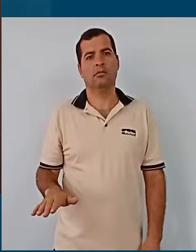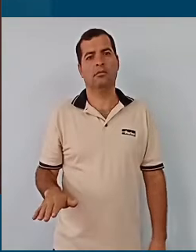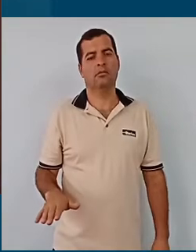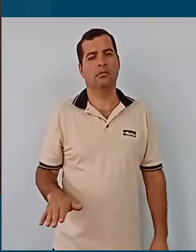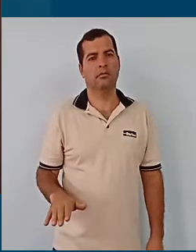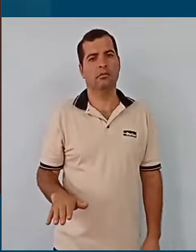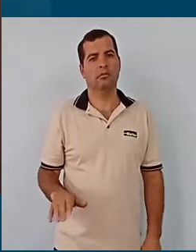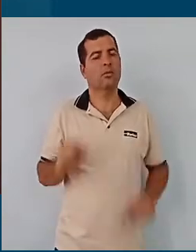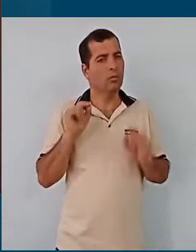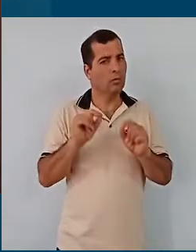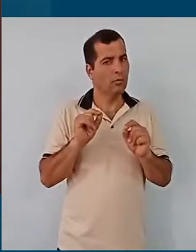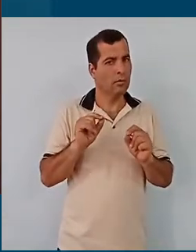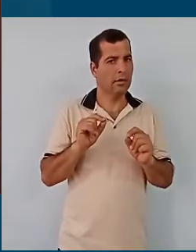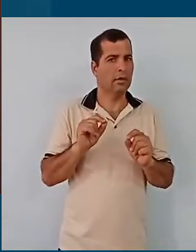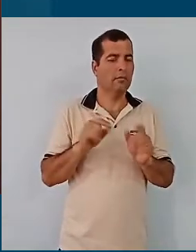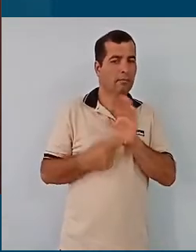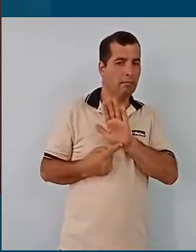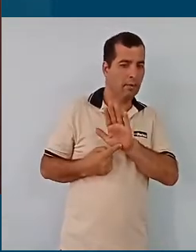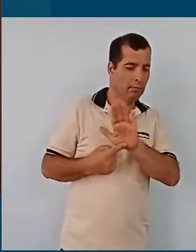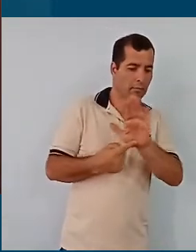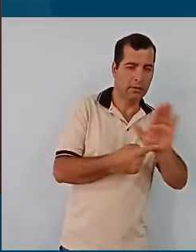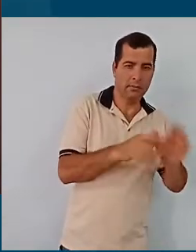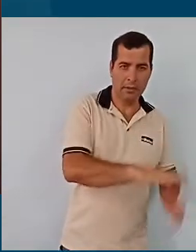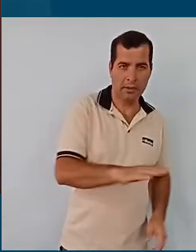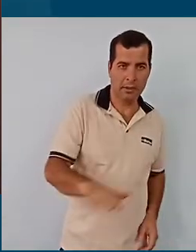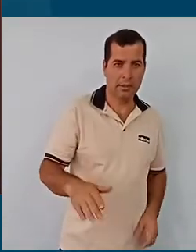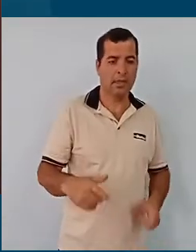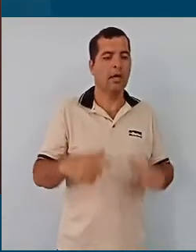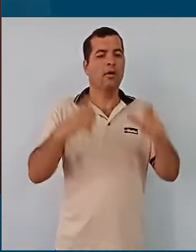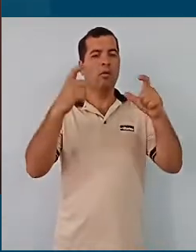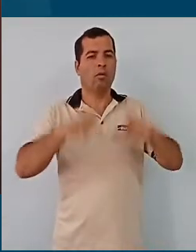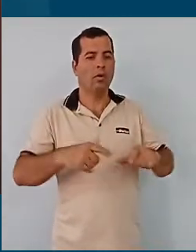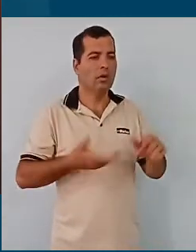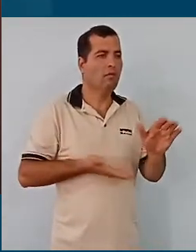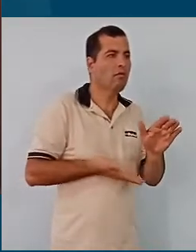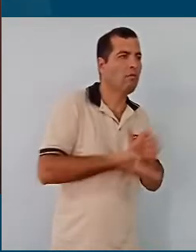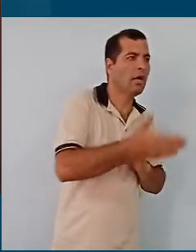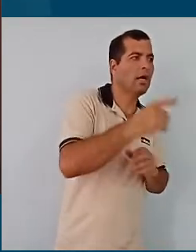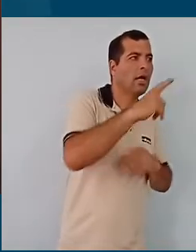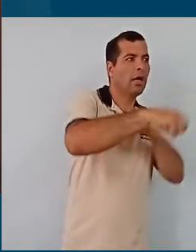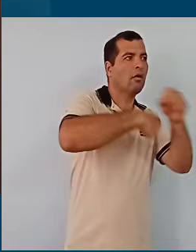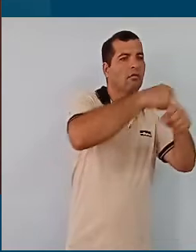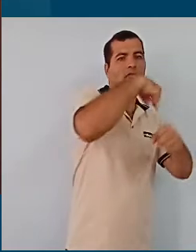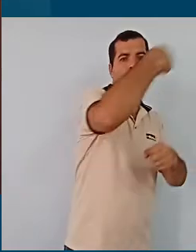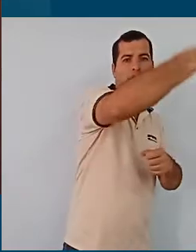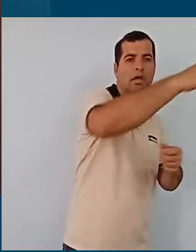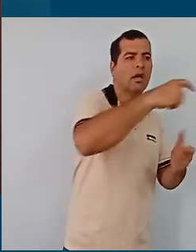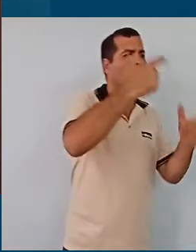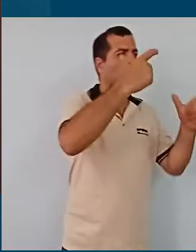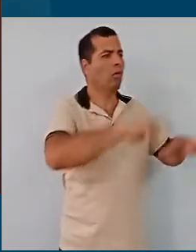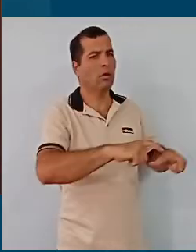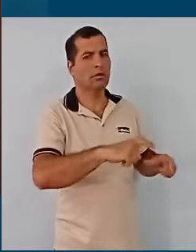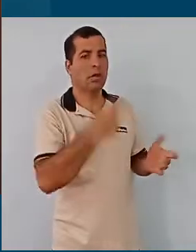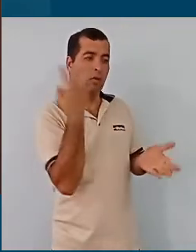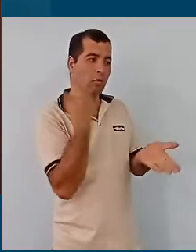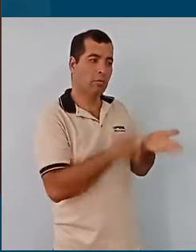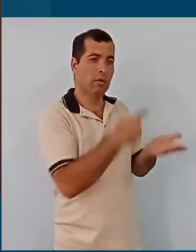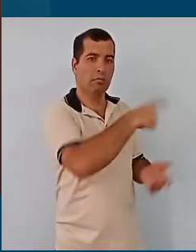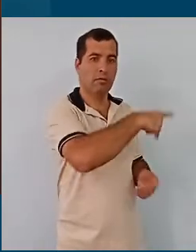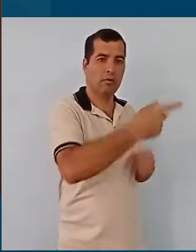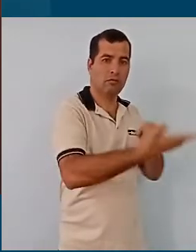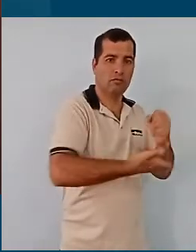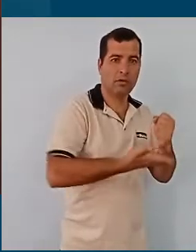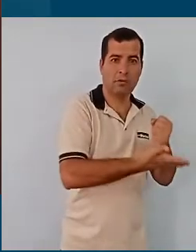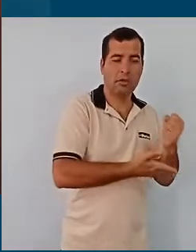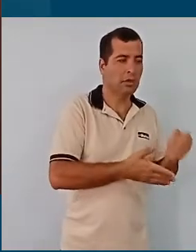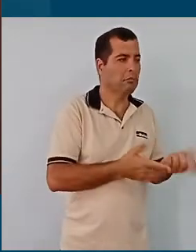que é ir mostrar para a criança a escola onde ela vai no ano que vem, organizar com o professor do ensino fundamental alguns